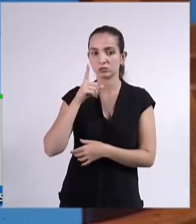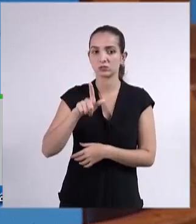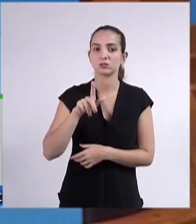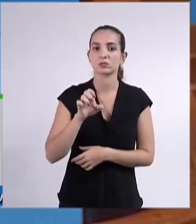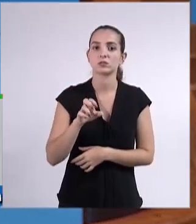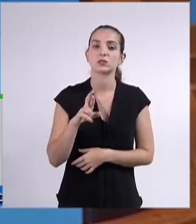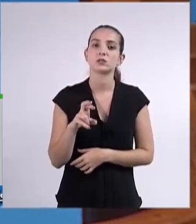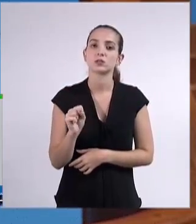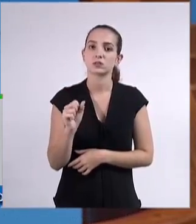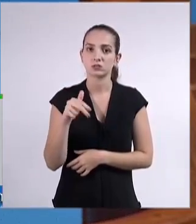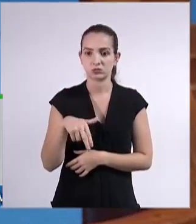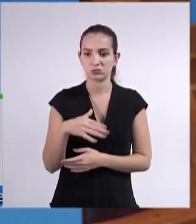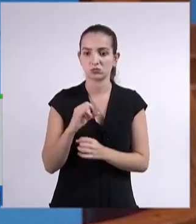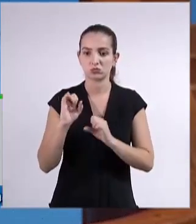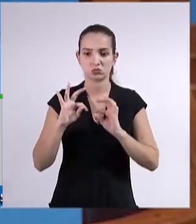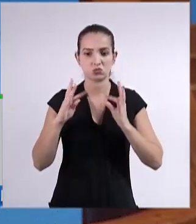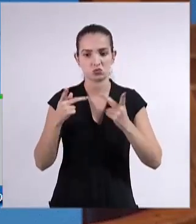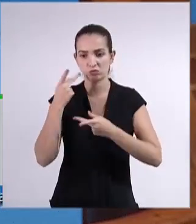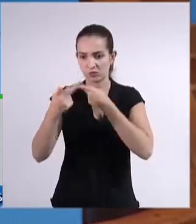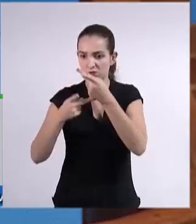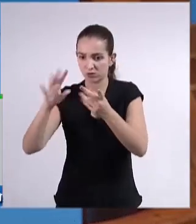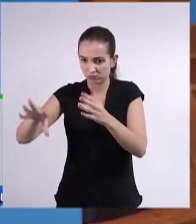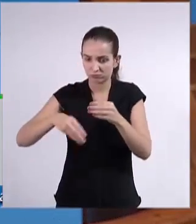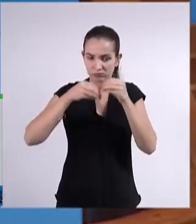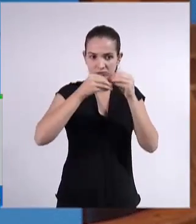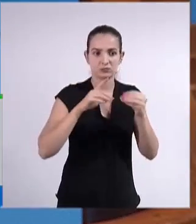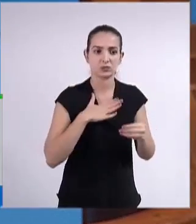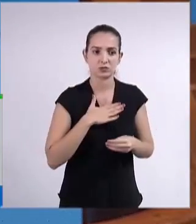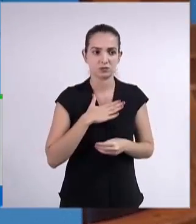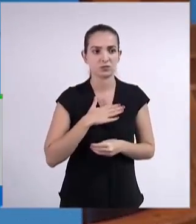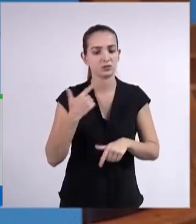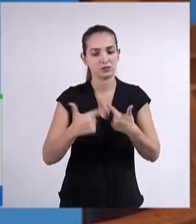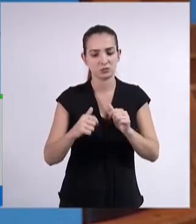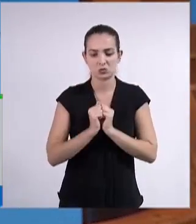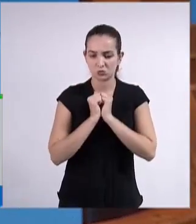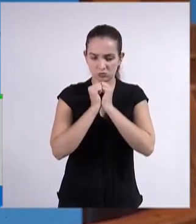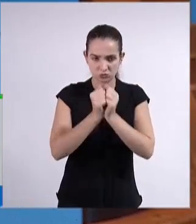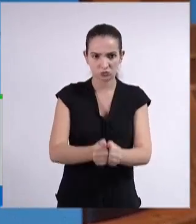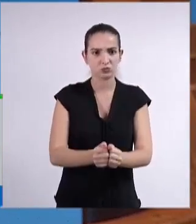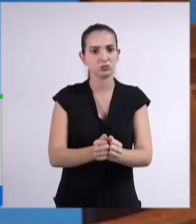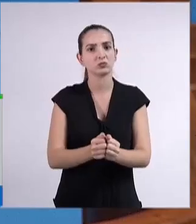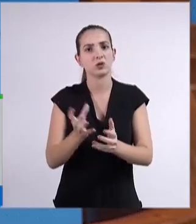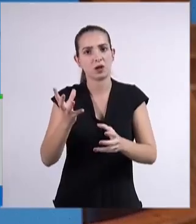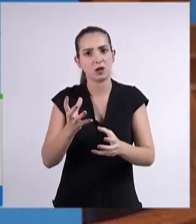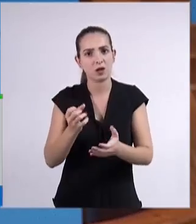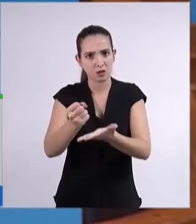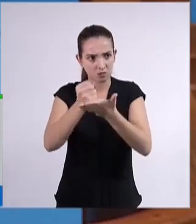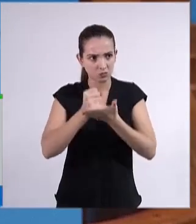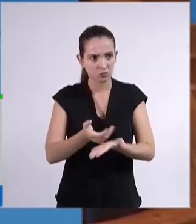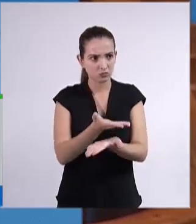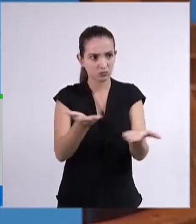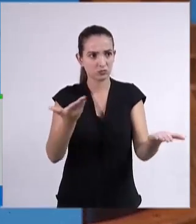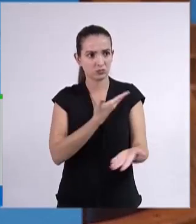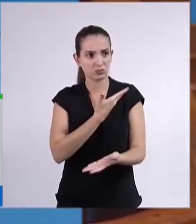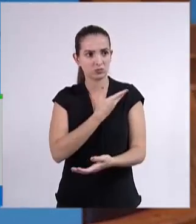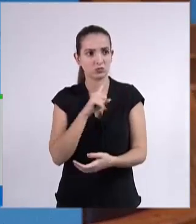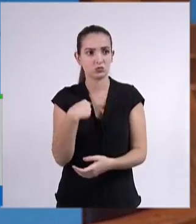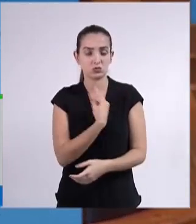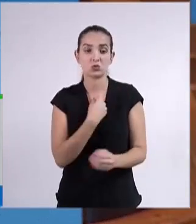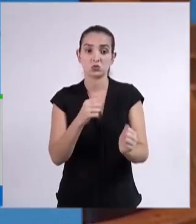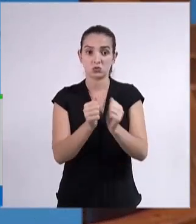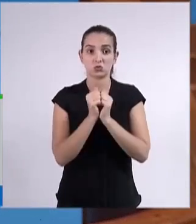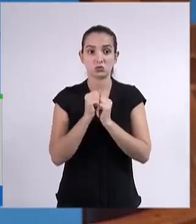Incluo o discurso de Vossa Excelência é o meu, né? E nós vamos trabalhar nesse sentido. Conto com o apoio dos colegas e juntos vamos